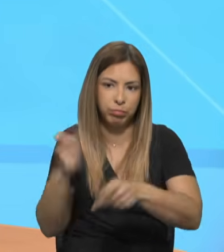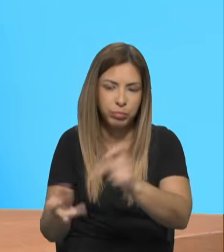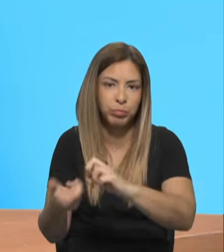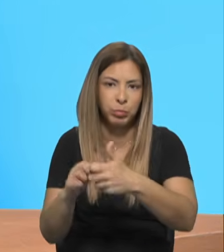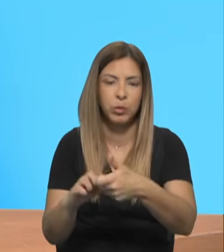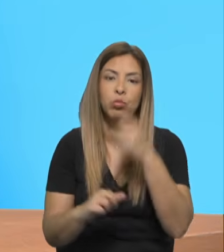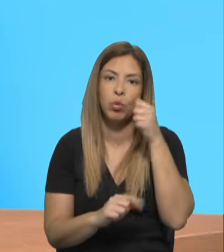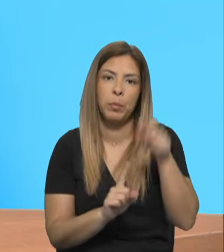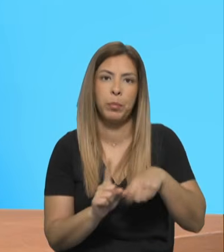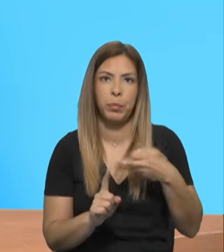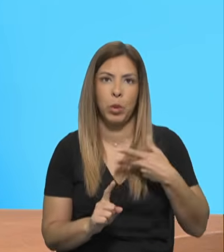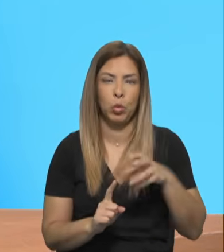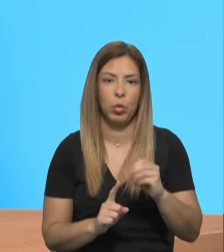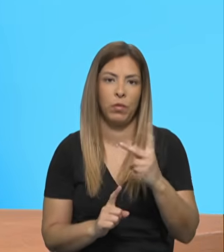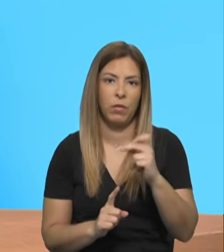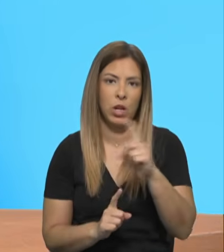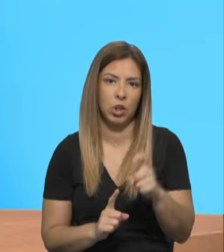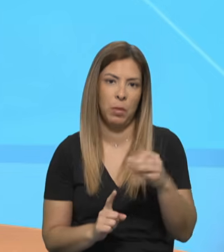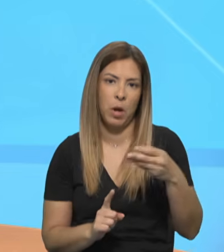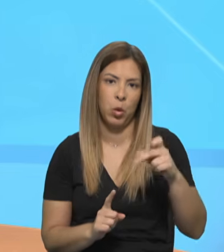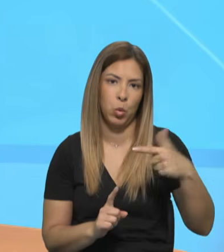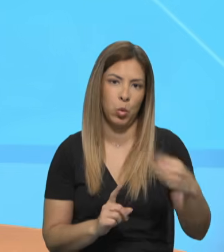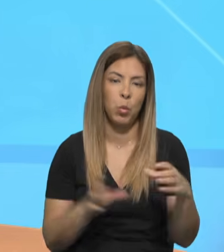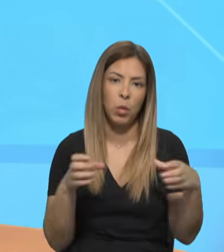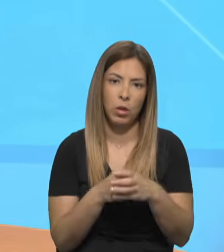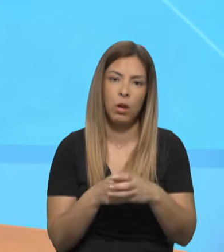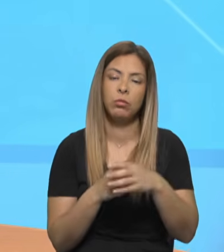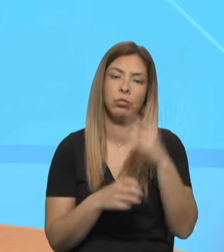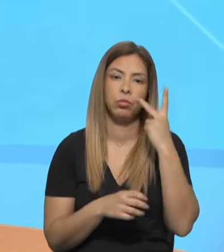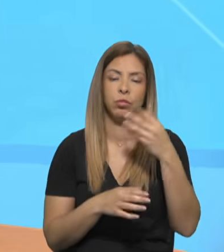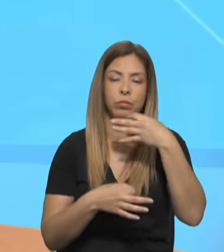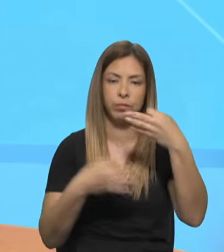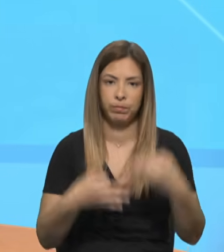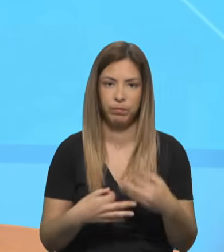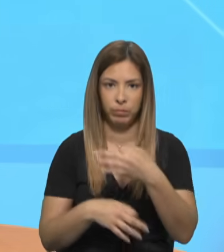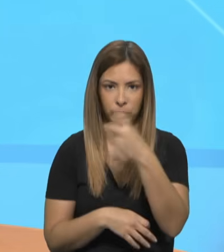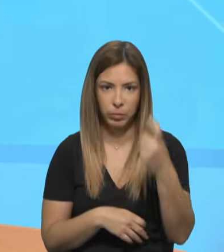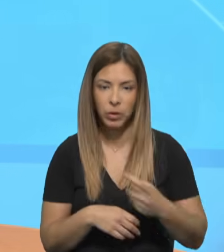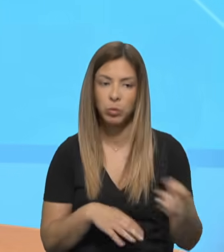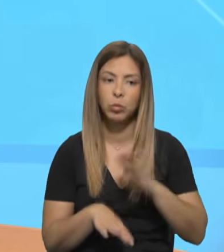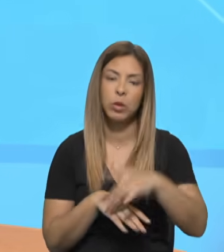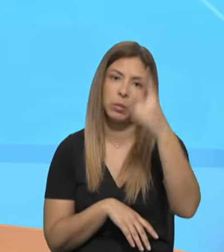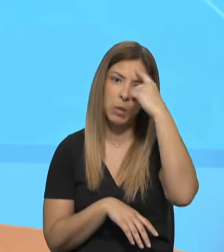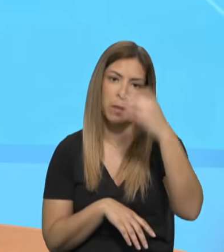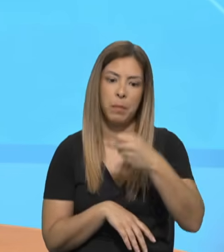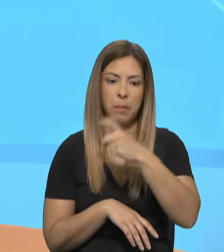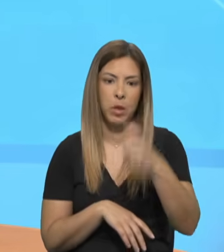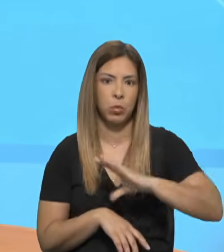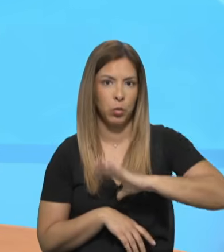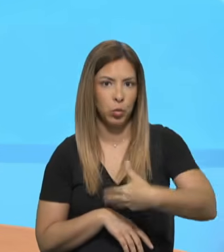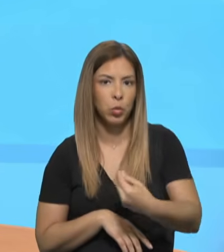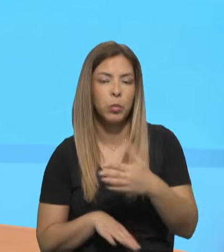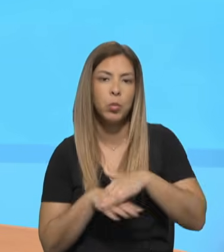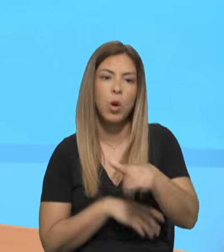Pato, Presidente da Comissão Nacional de Justiça e Paz, sobre os conflitos que ameaçam a paz mundial, depois de ouvir o Papa, que convocou